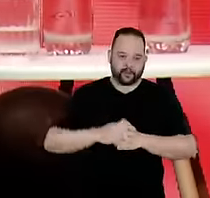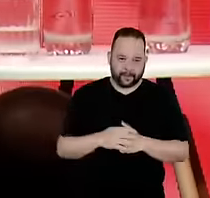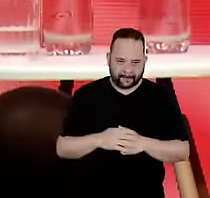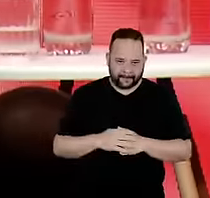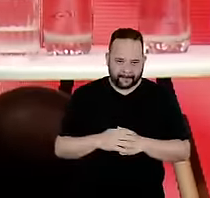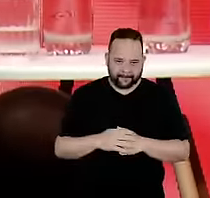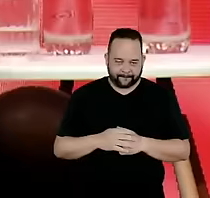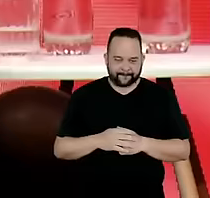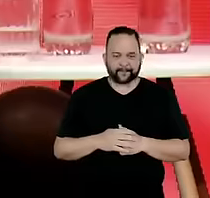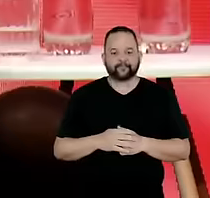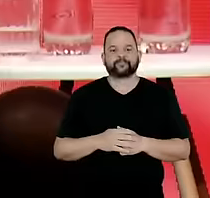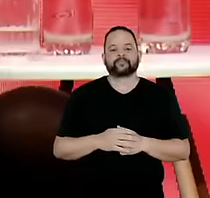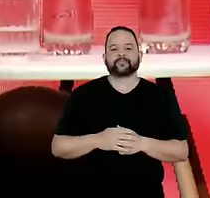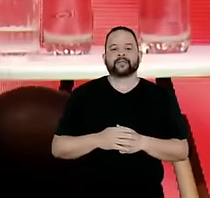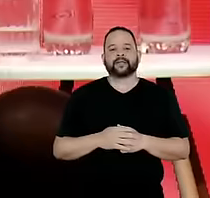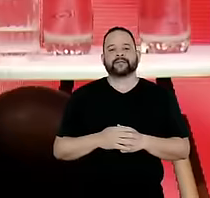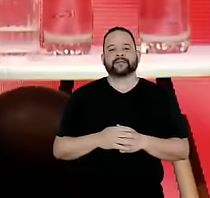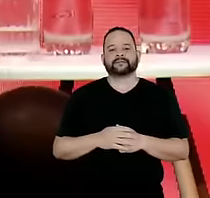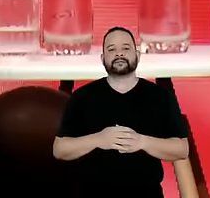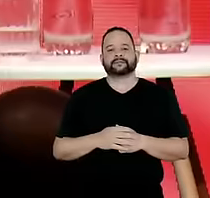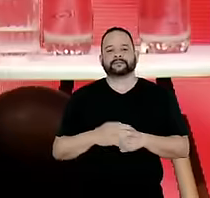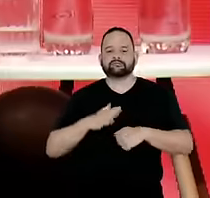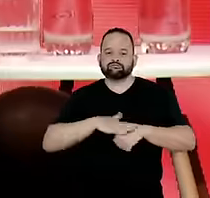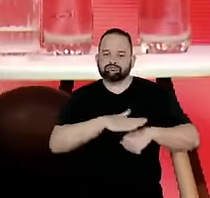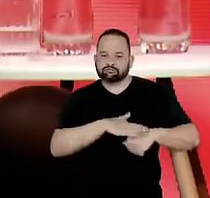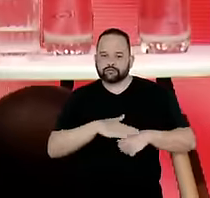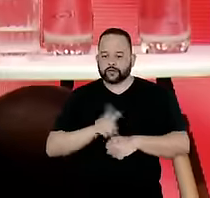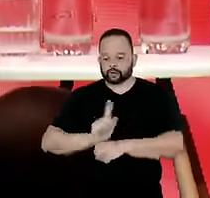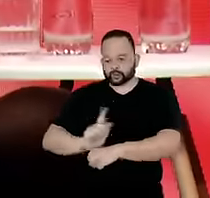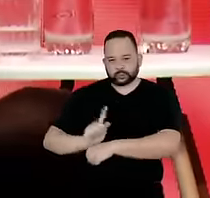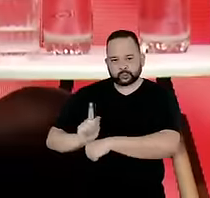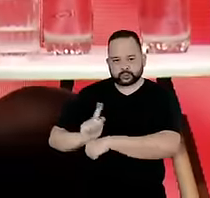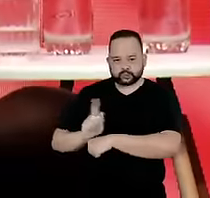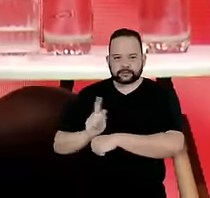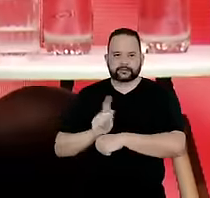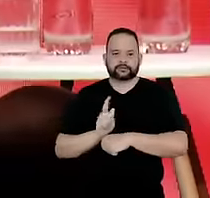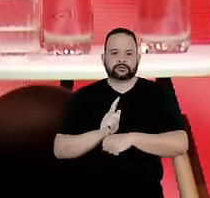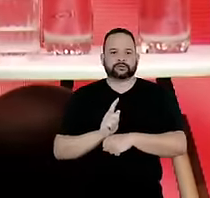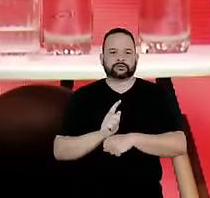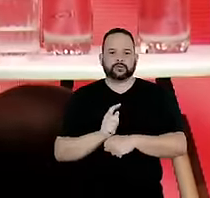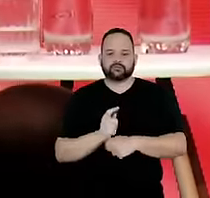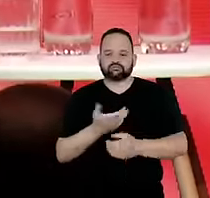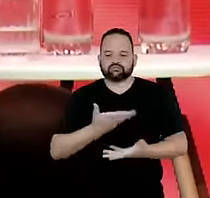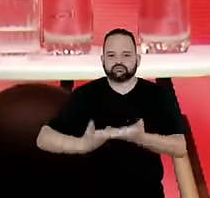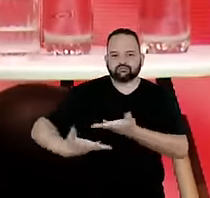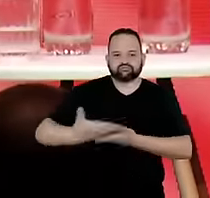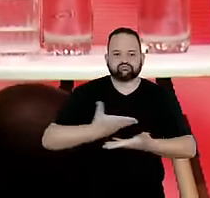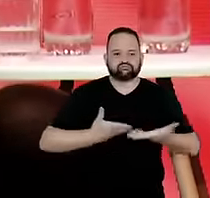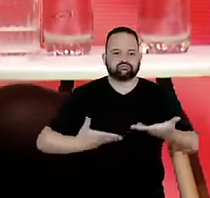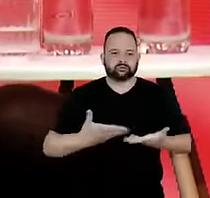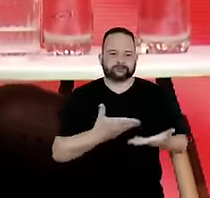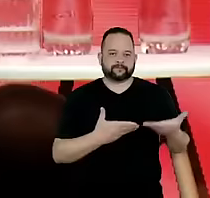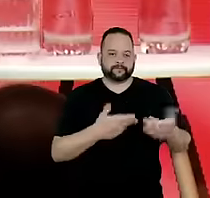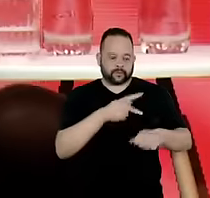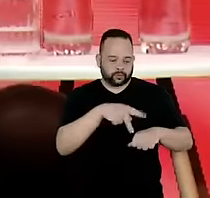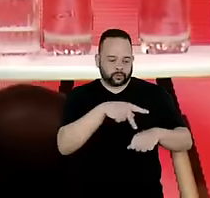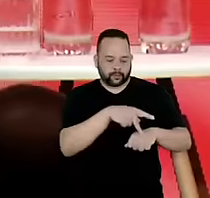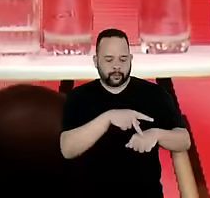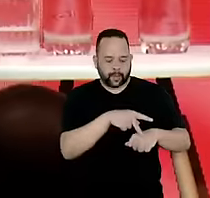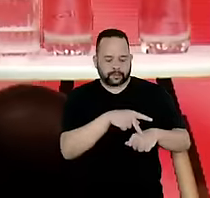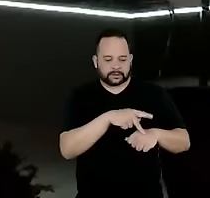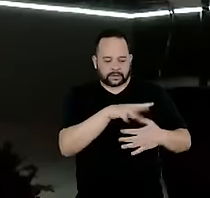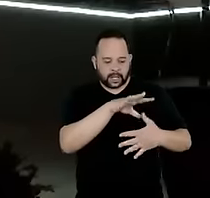eh a gente faz uma gestão bastante dinâmica tá eu acho que para esses países da América Latina é muito